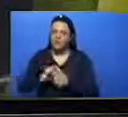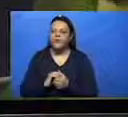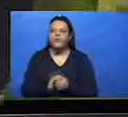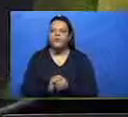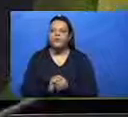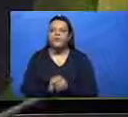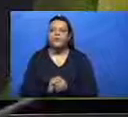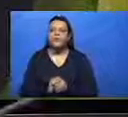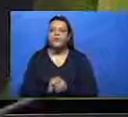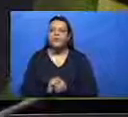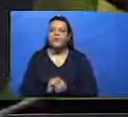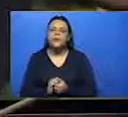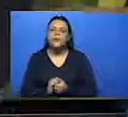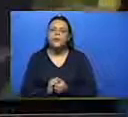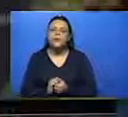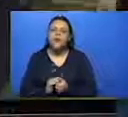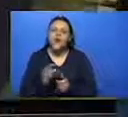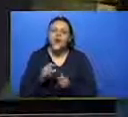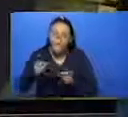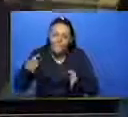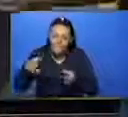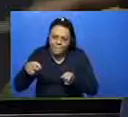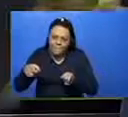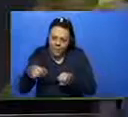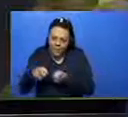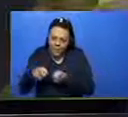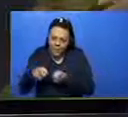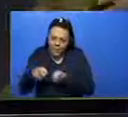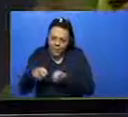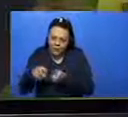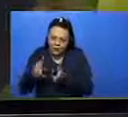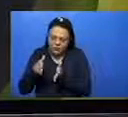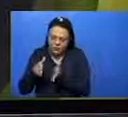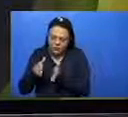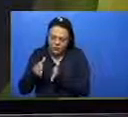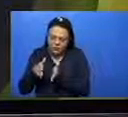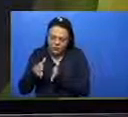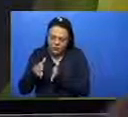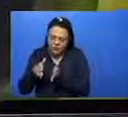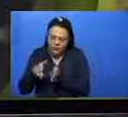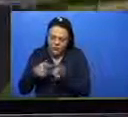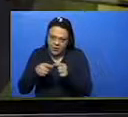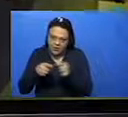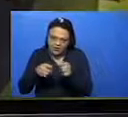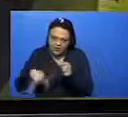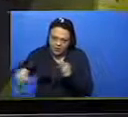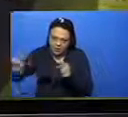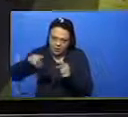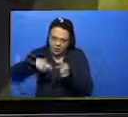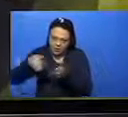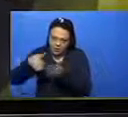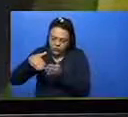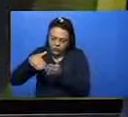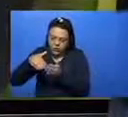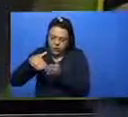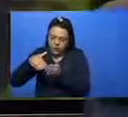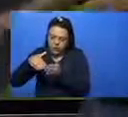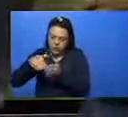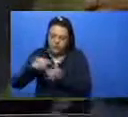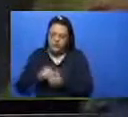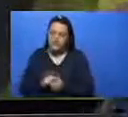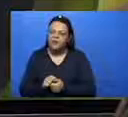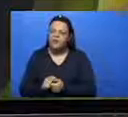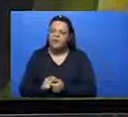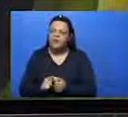a gente pode falar que é uma fatia da circunferência. Ele tem um ângulo